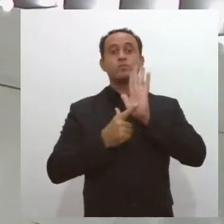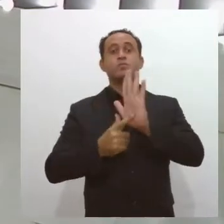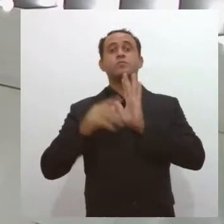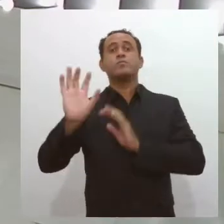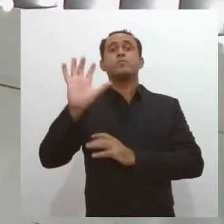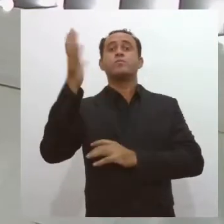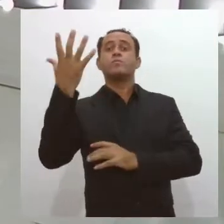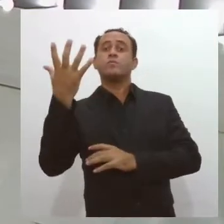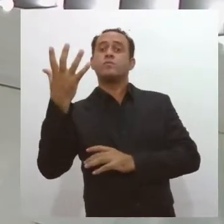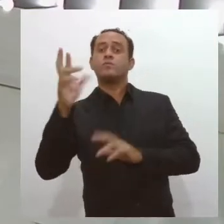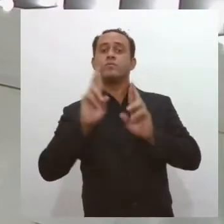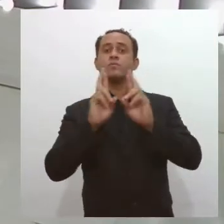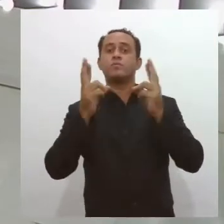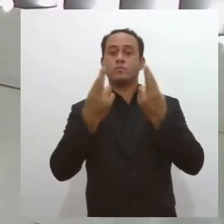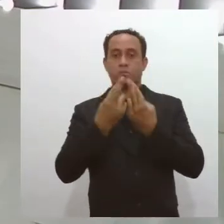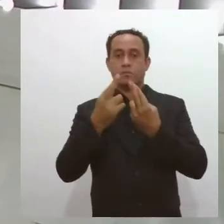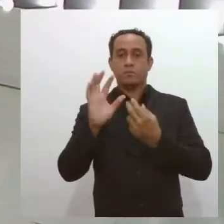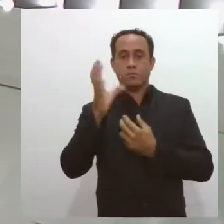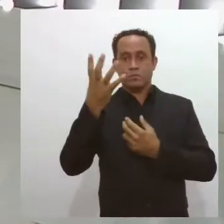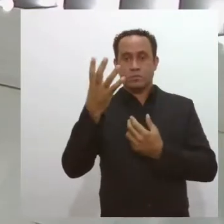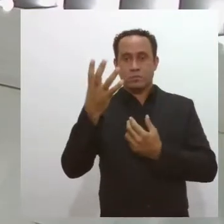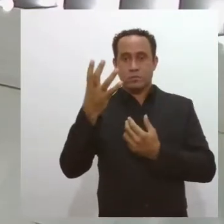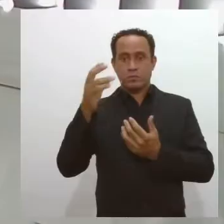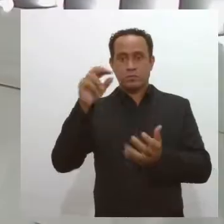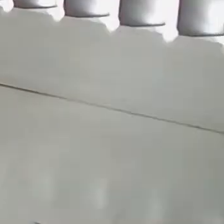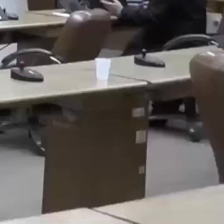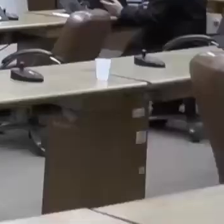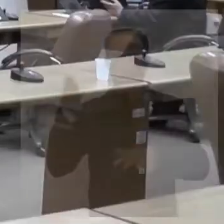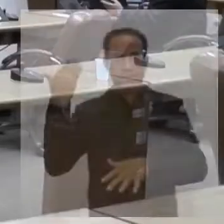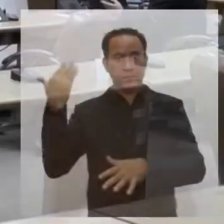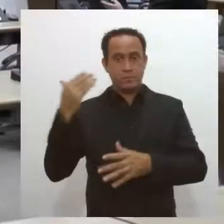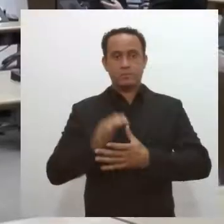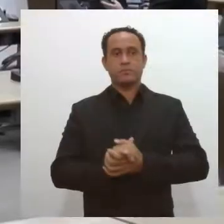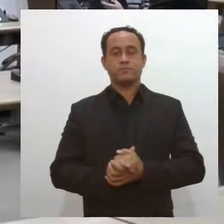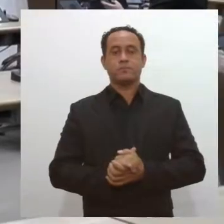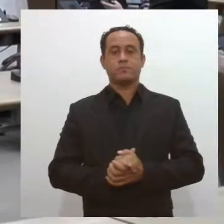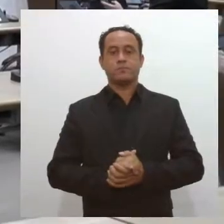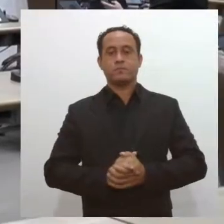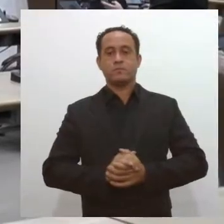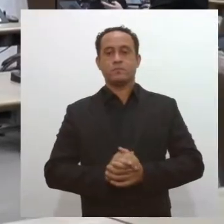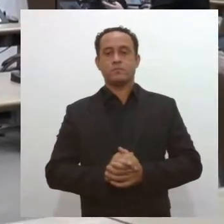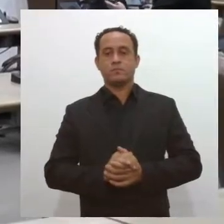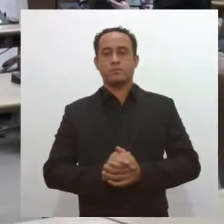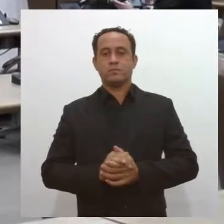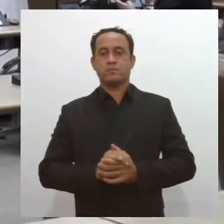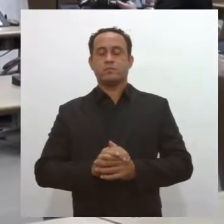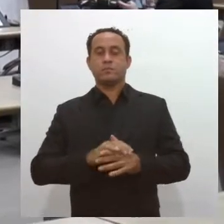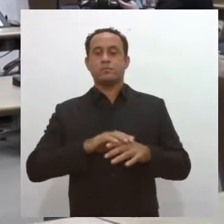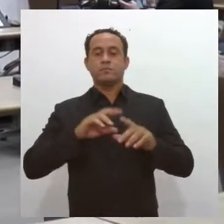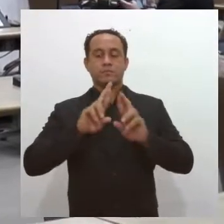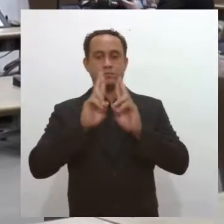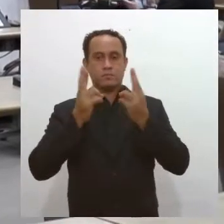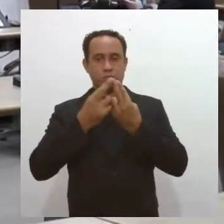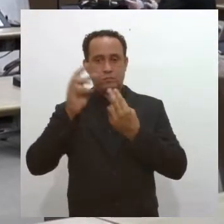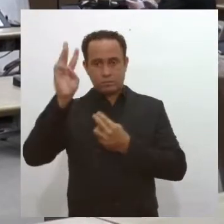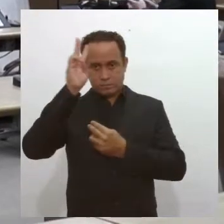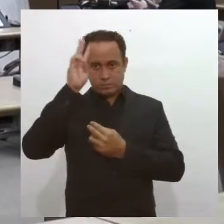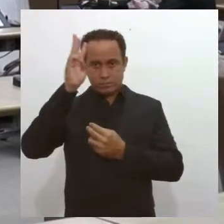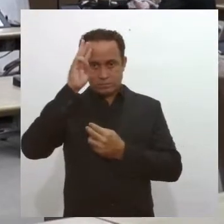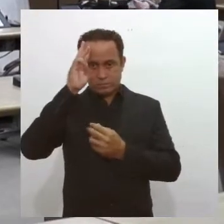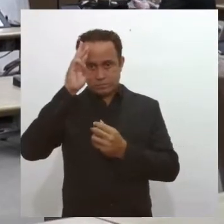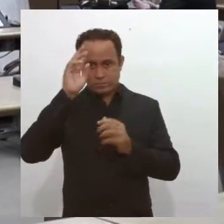aconteceu nas sessões ocorridas na última semana. Acompanhe. Na sessão mista da terça-feira na